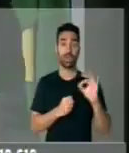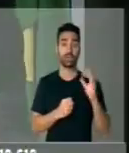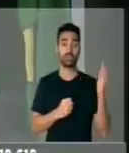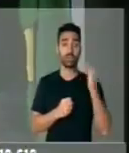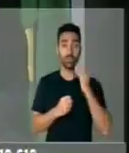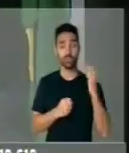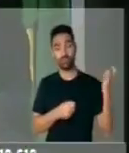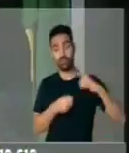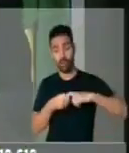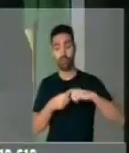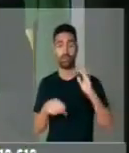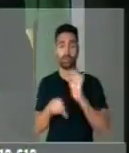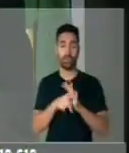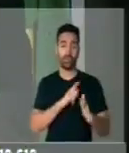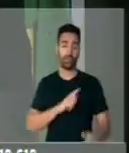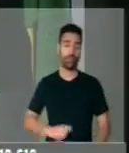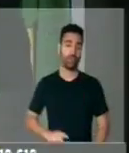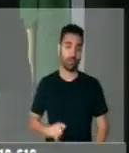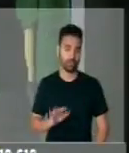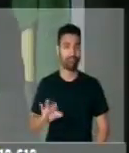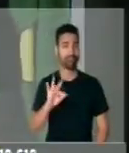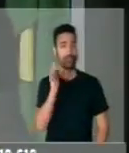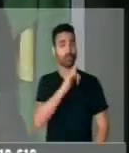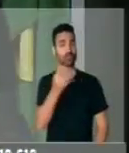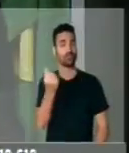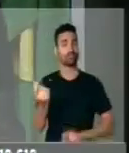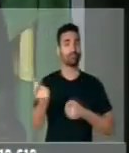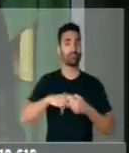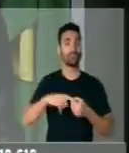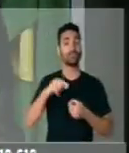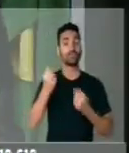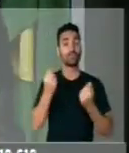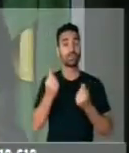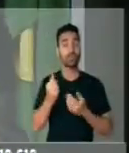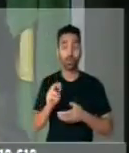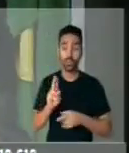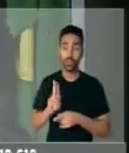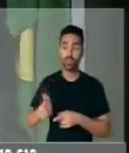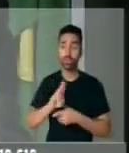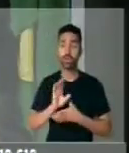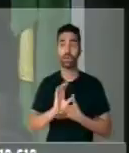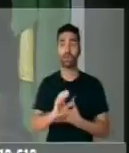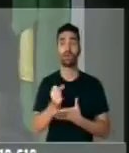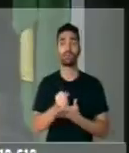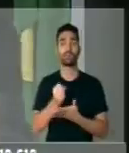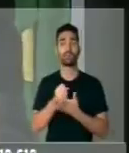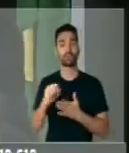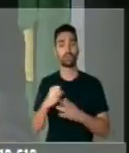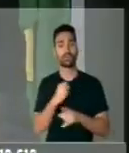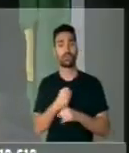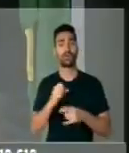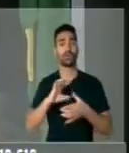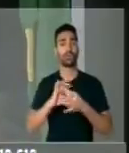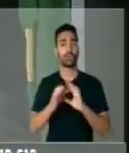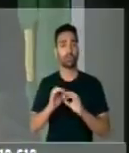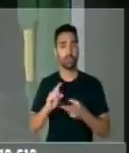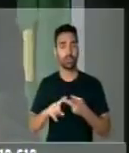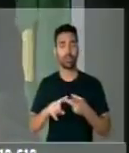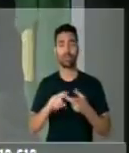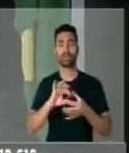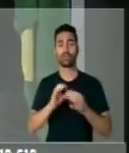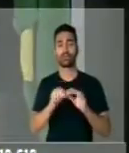aos cofres da União, e esse dinheiro foi usado em assistência social, saúde, Olimpíada,